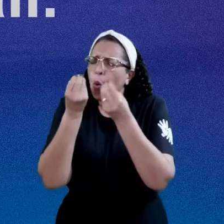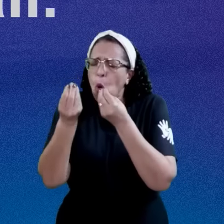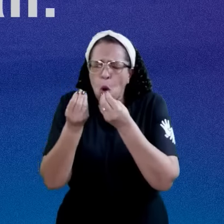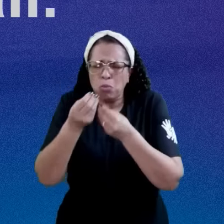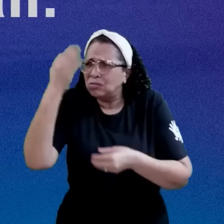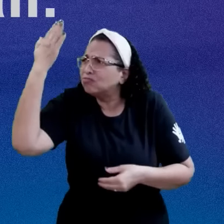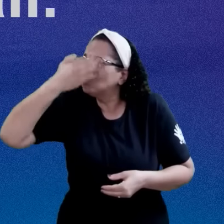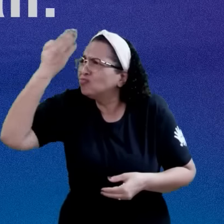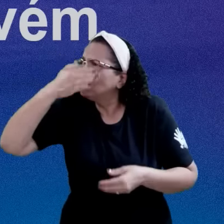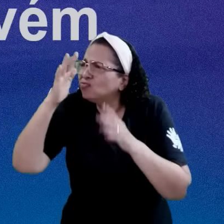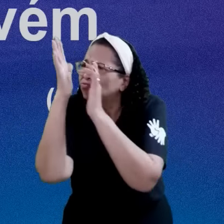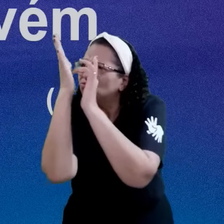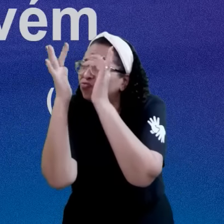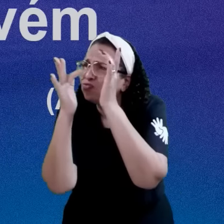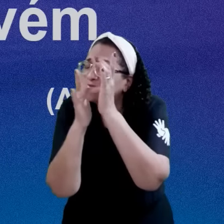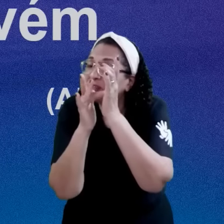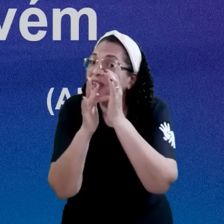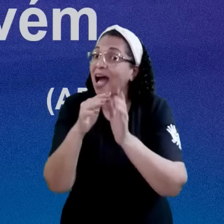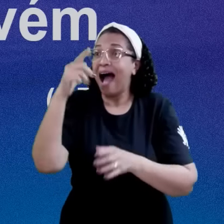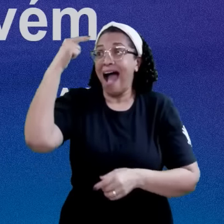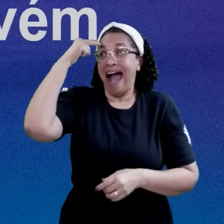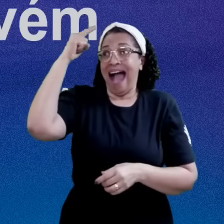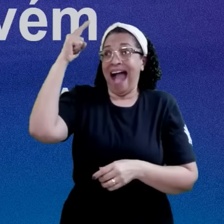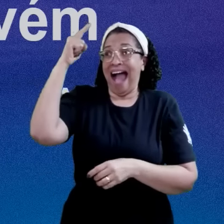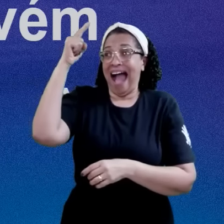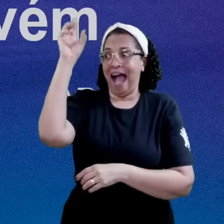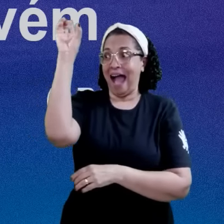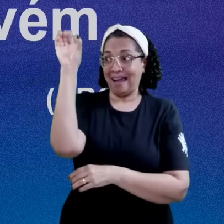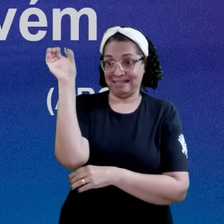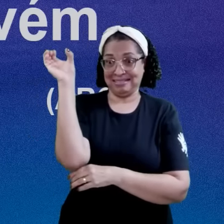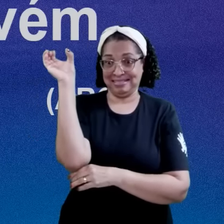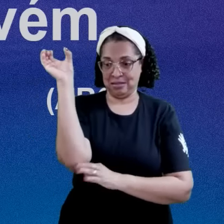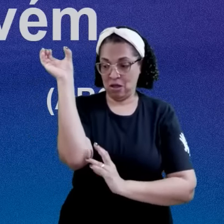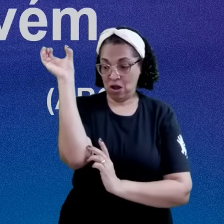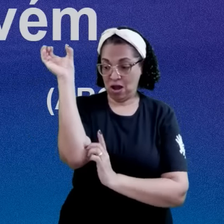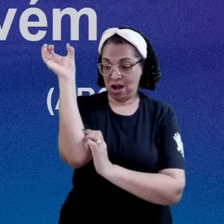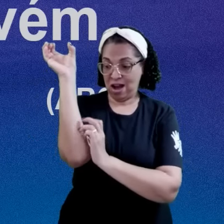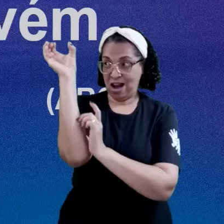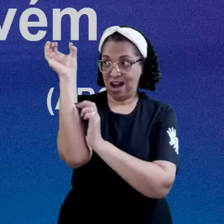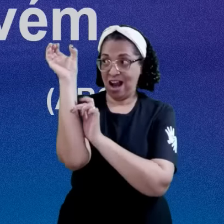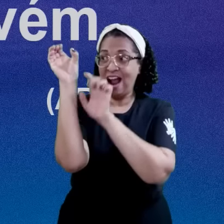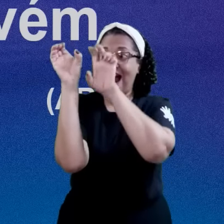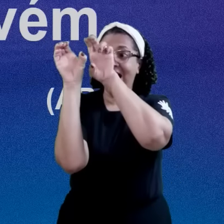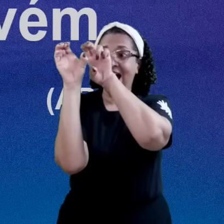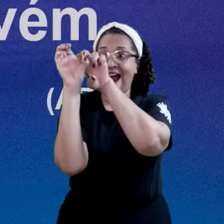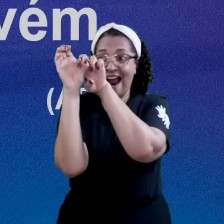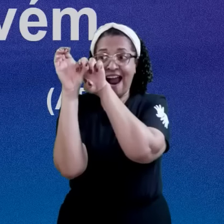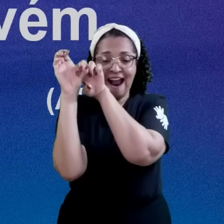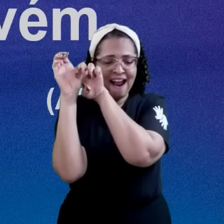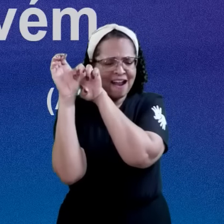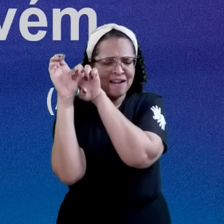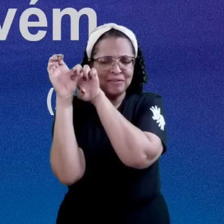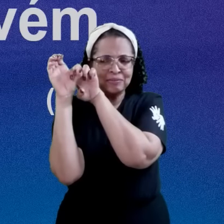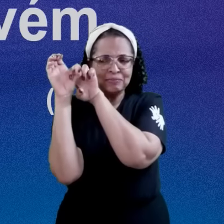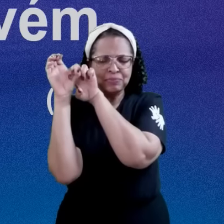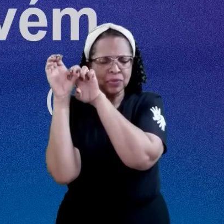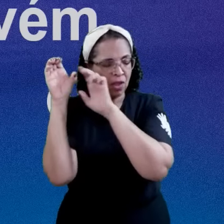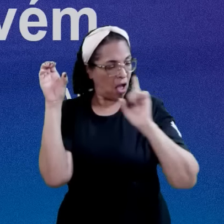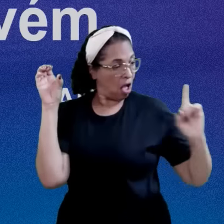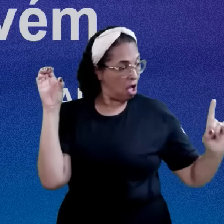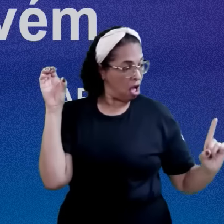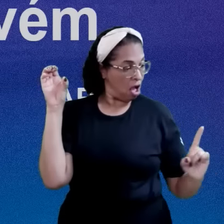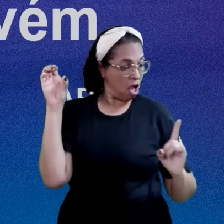Jesus havia de passar por ali e quando Jesus Chegou àquele lugar olhando para cima viu e disse-lhe Zaqueu desce de